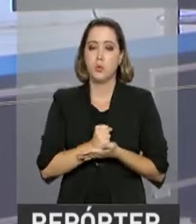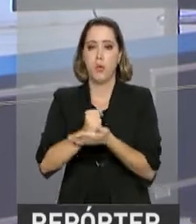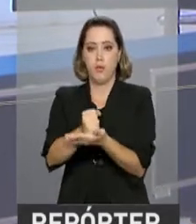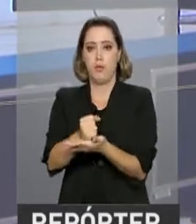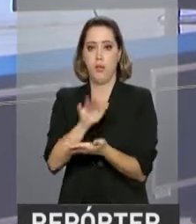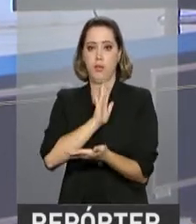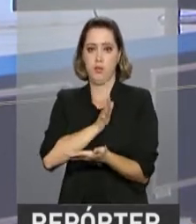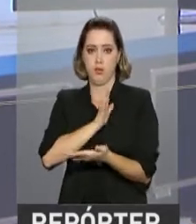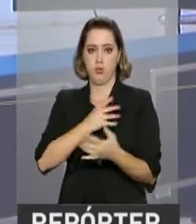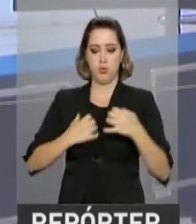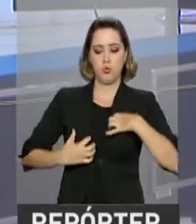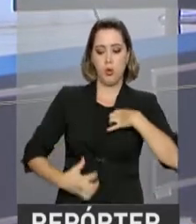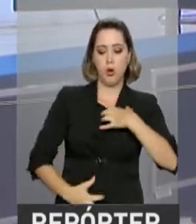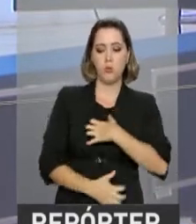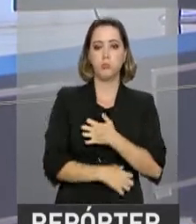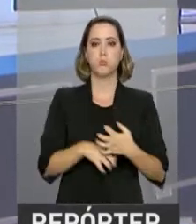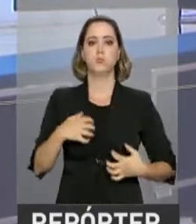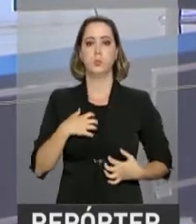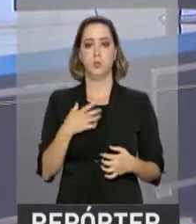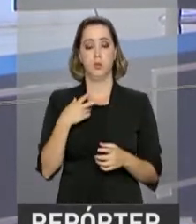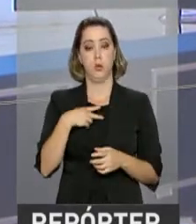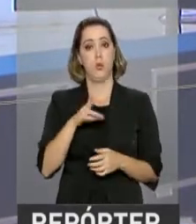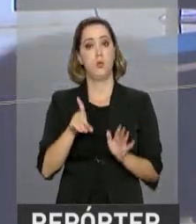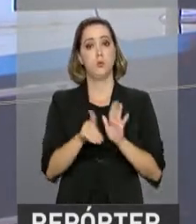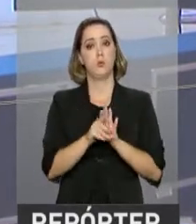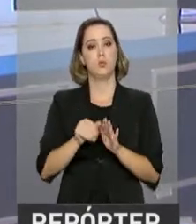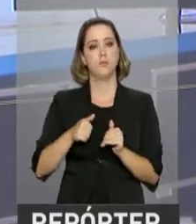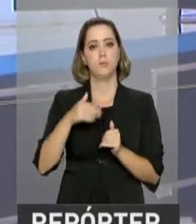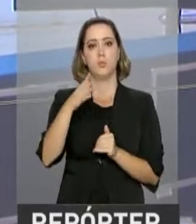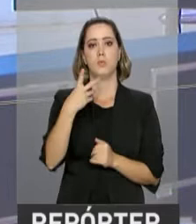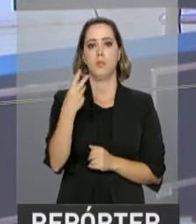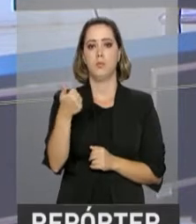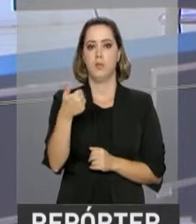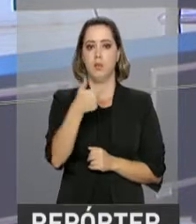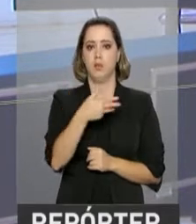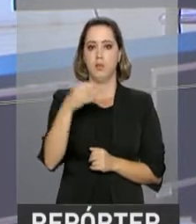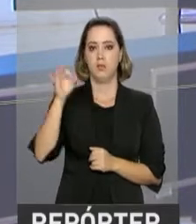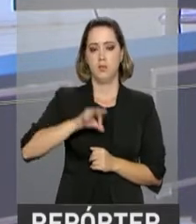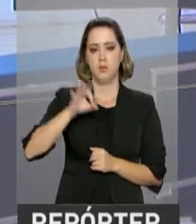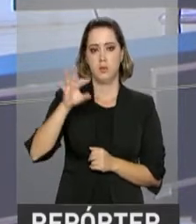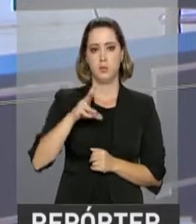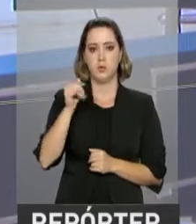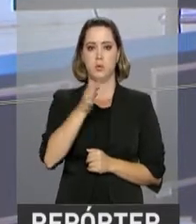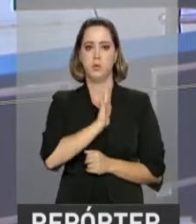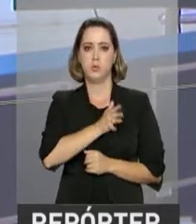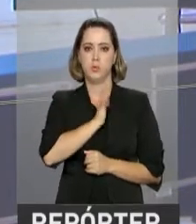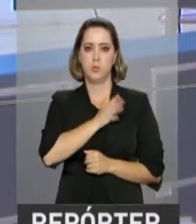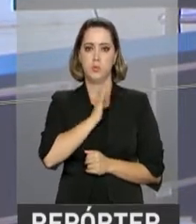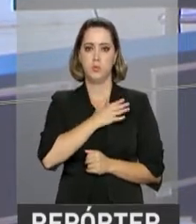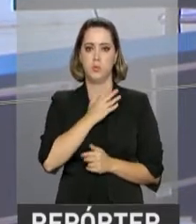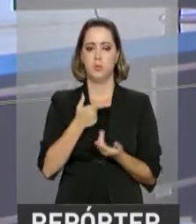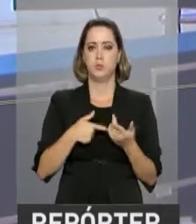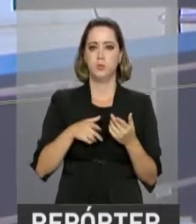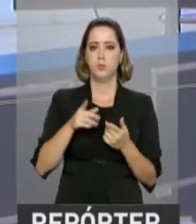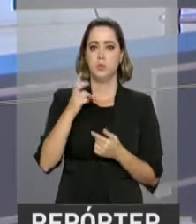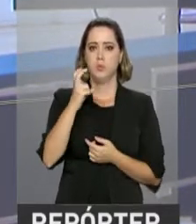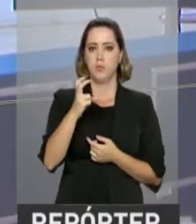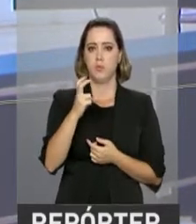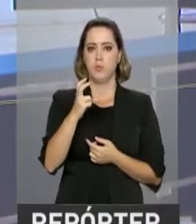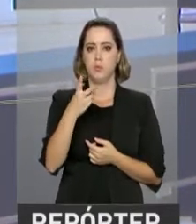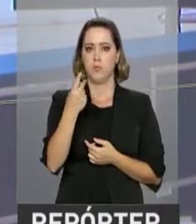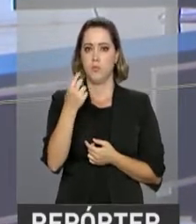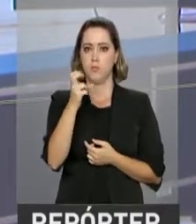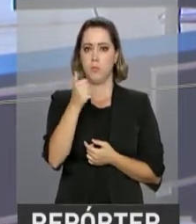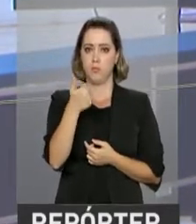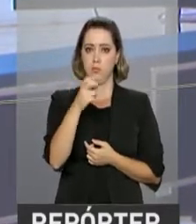em junho de 2016 tornou possível um aumento de 13% nos transplantes de coração passando de 5 em